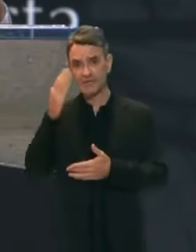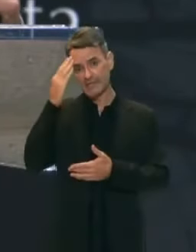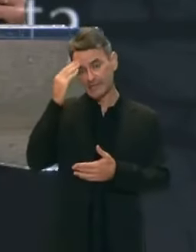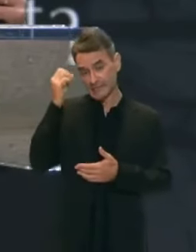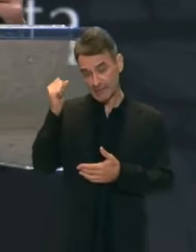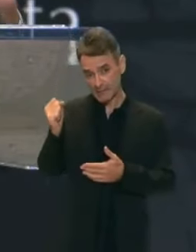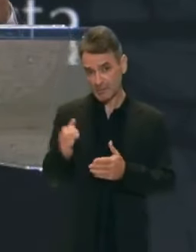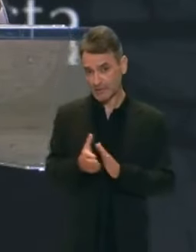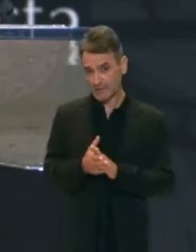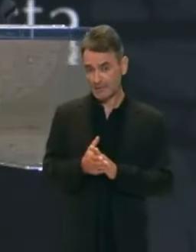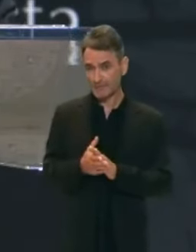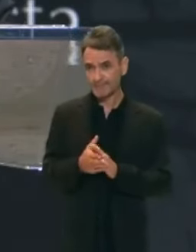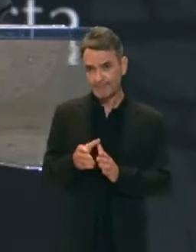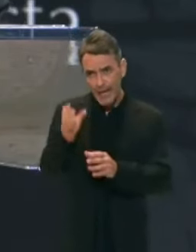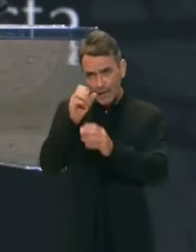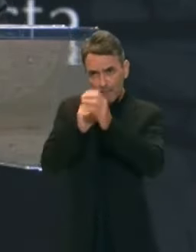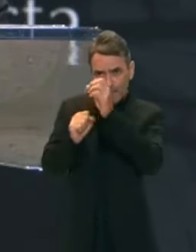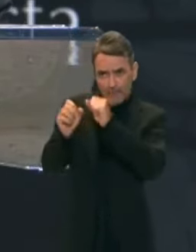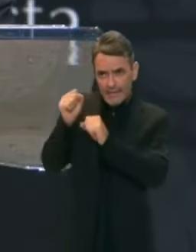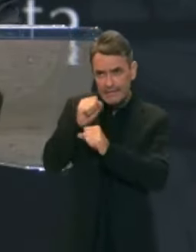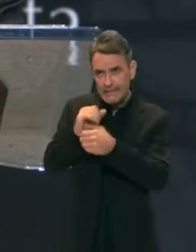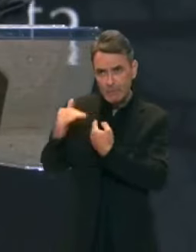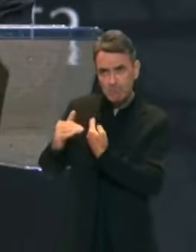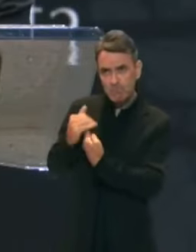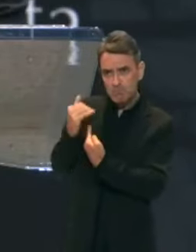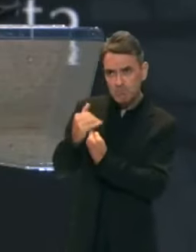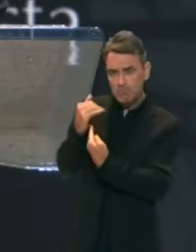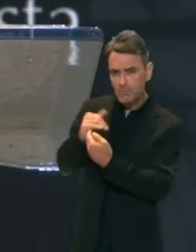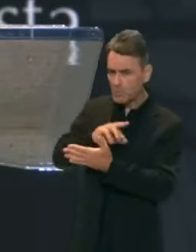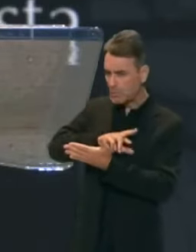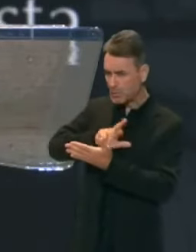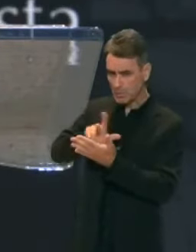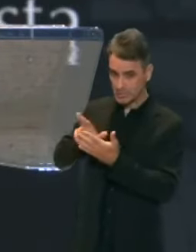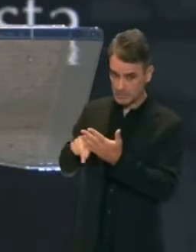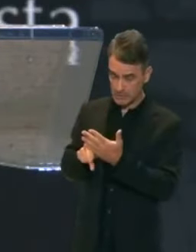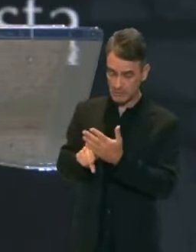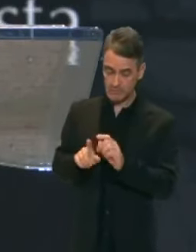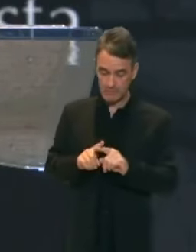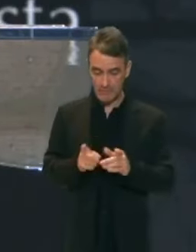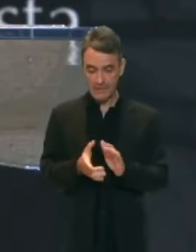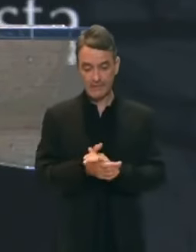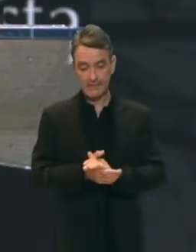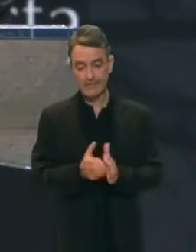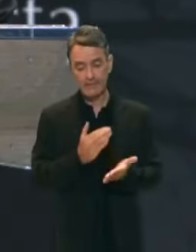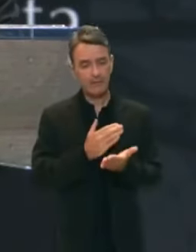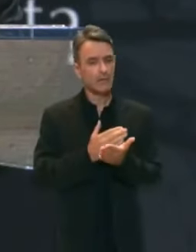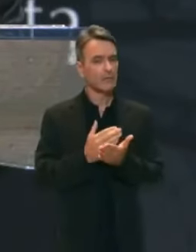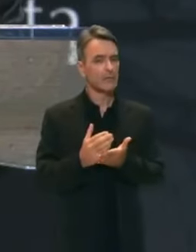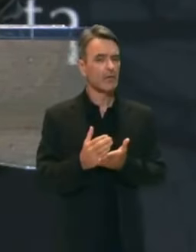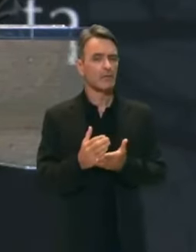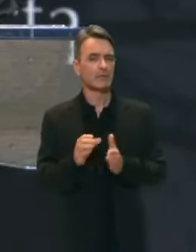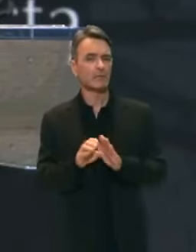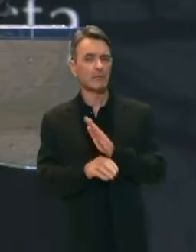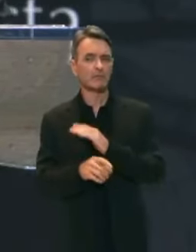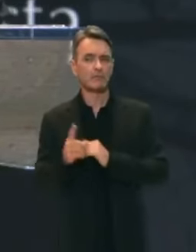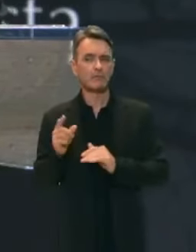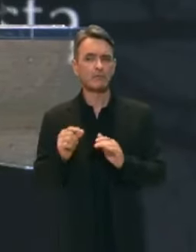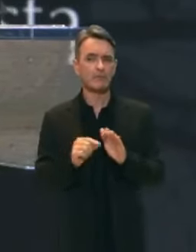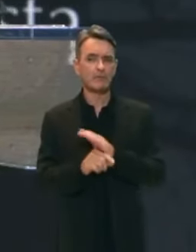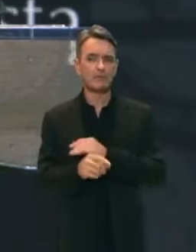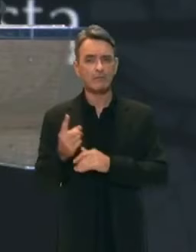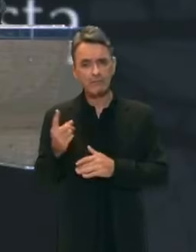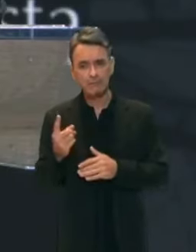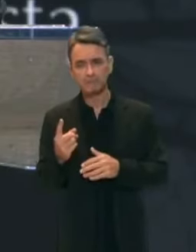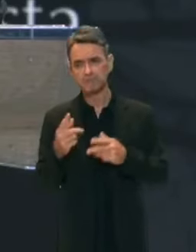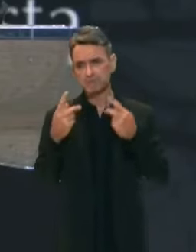aprender muitos conselhos com ele. Mas ele começa de uma forma interessante. No capítulo 1, versículo 1 diz assim: palavra